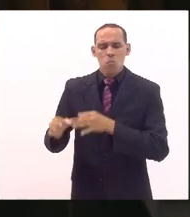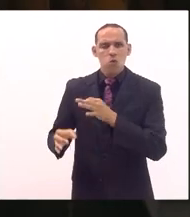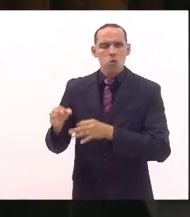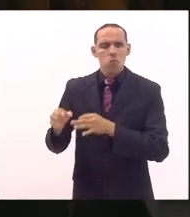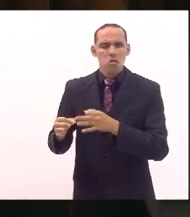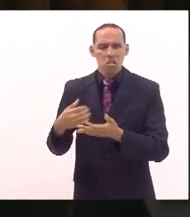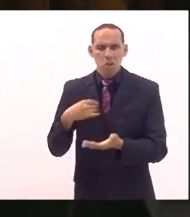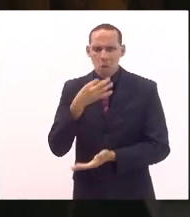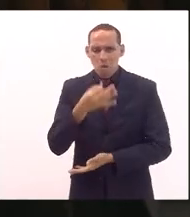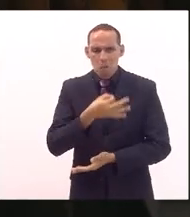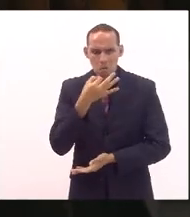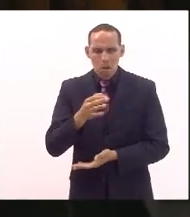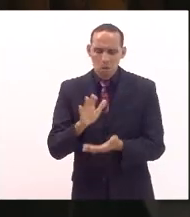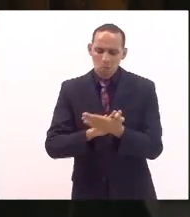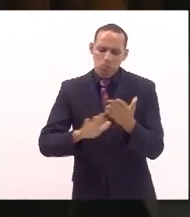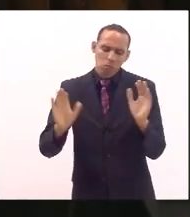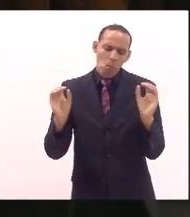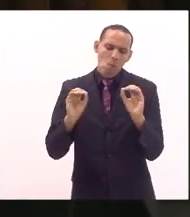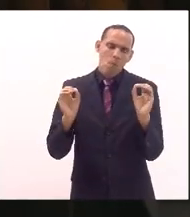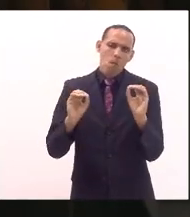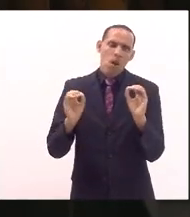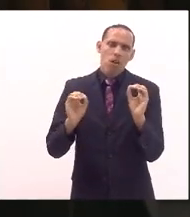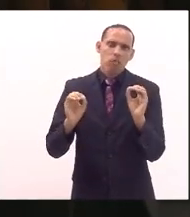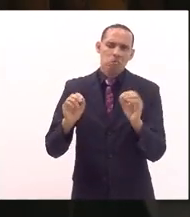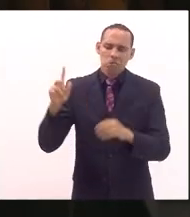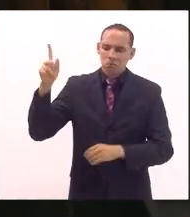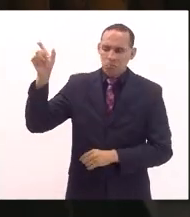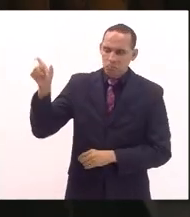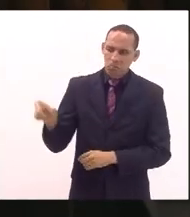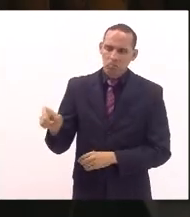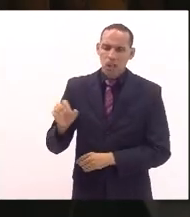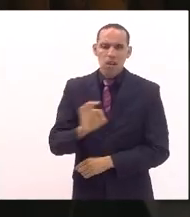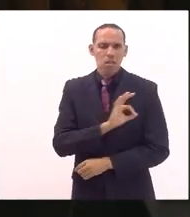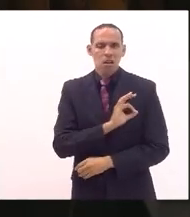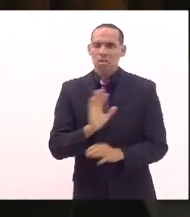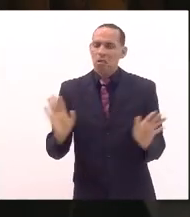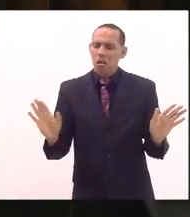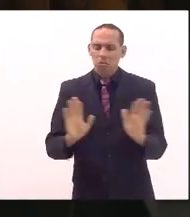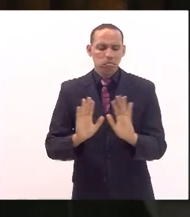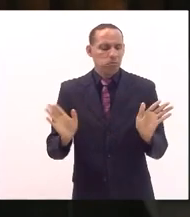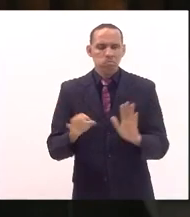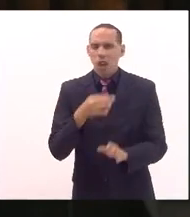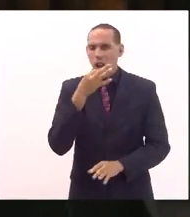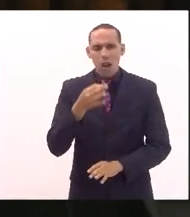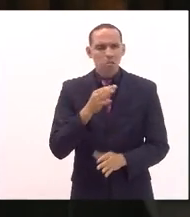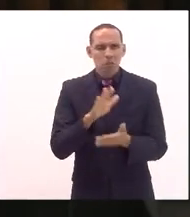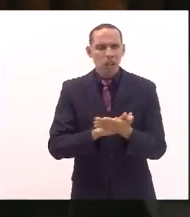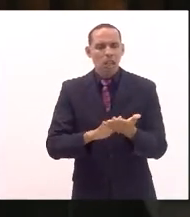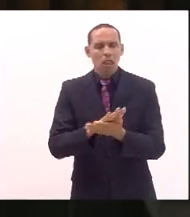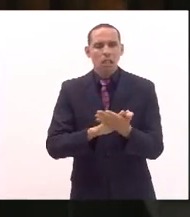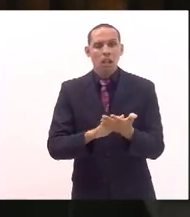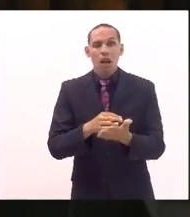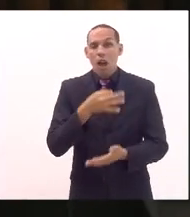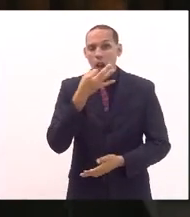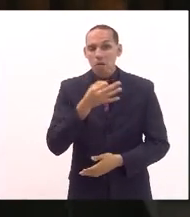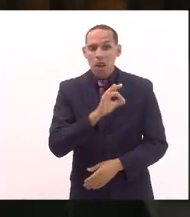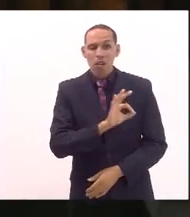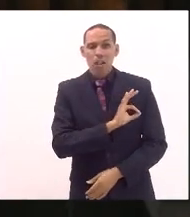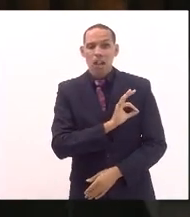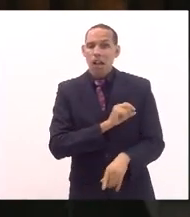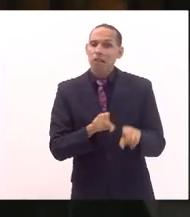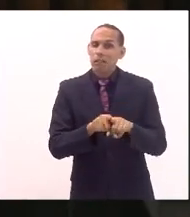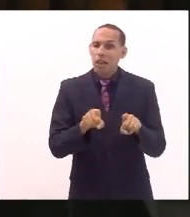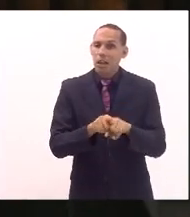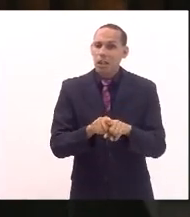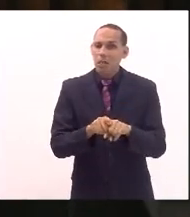valor da do caso específico da delegada nenhum juízo de valor do caso específico do delegado que